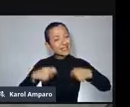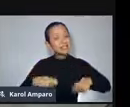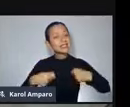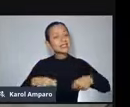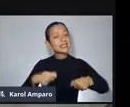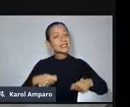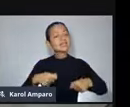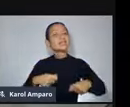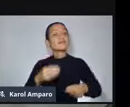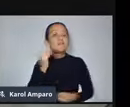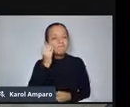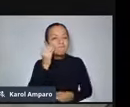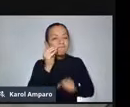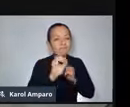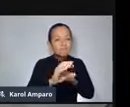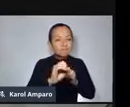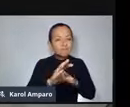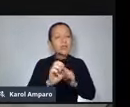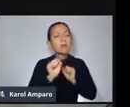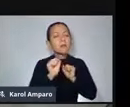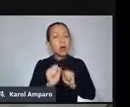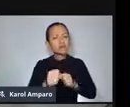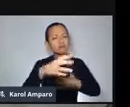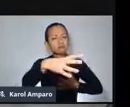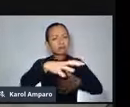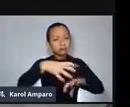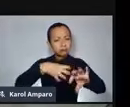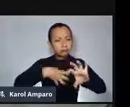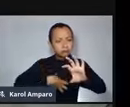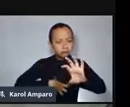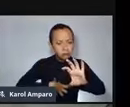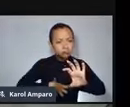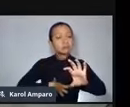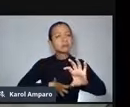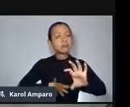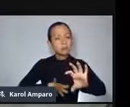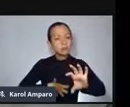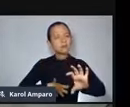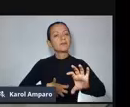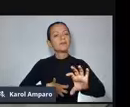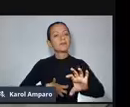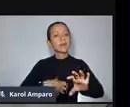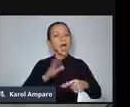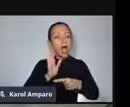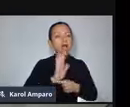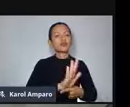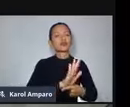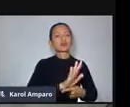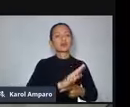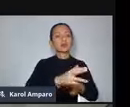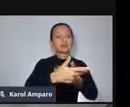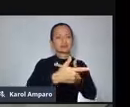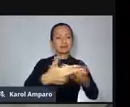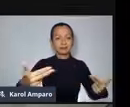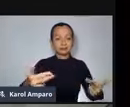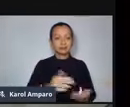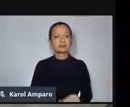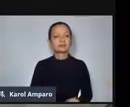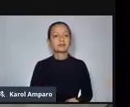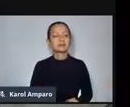tudo isso que reverbera forte no âmago do ser de cada um, tá? Esse é o lugar onde a